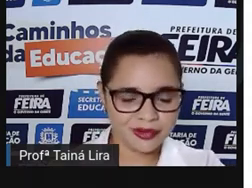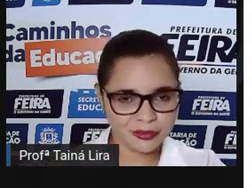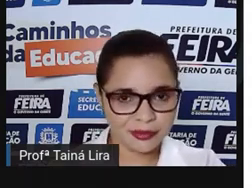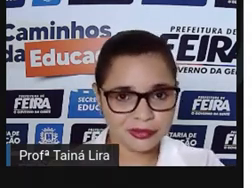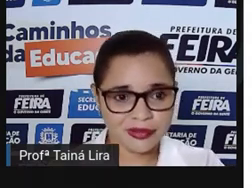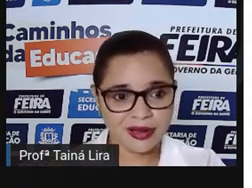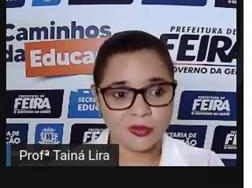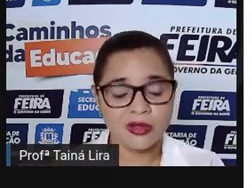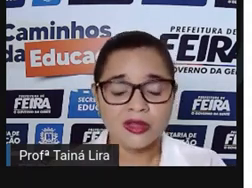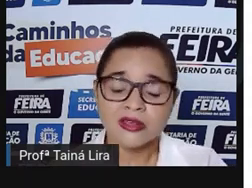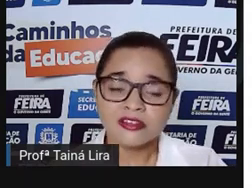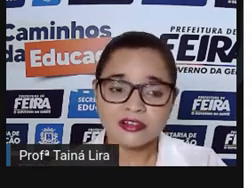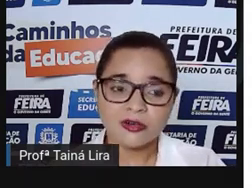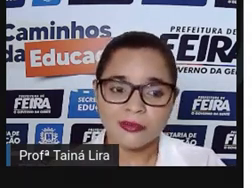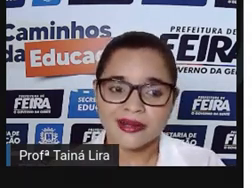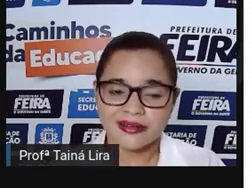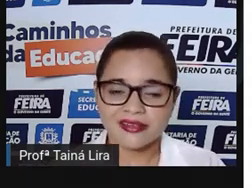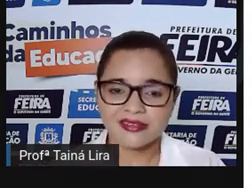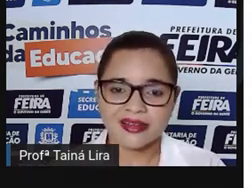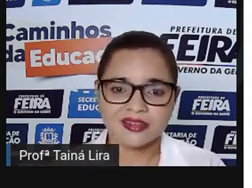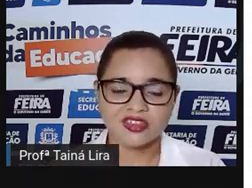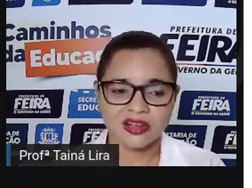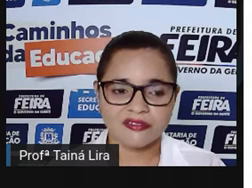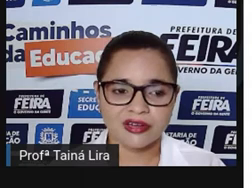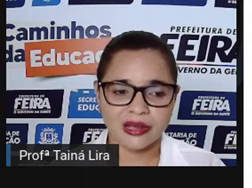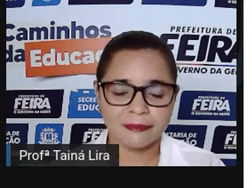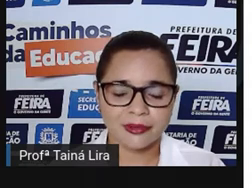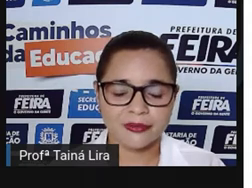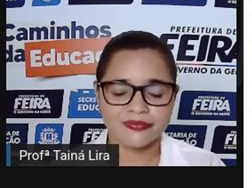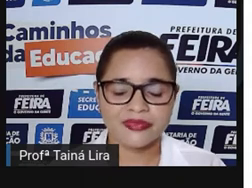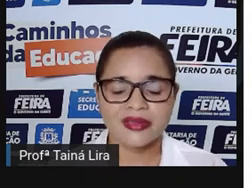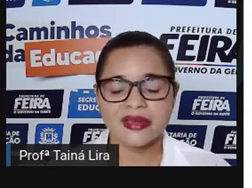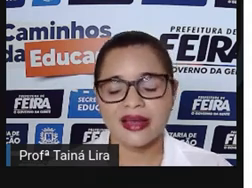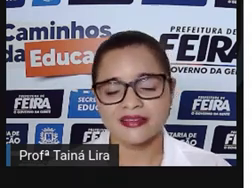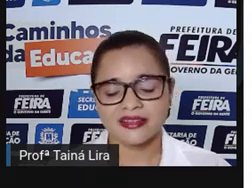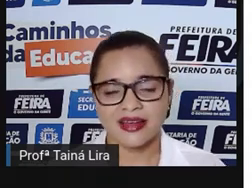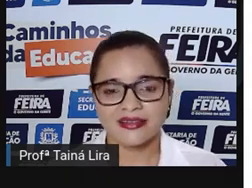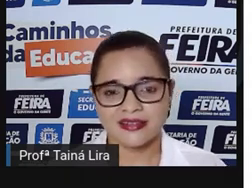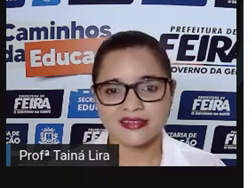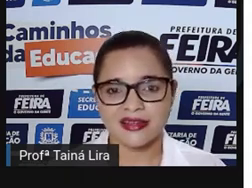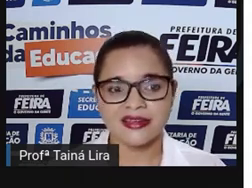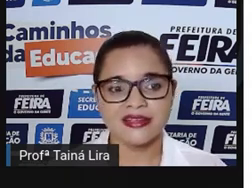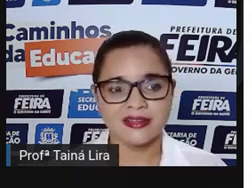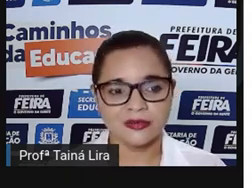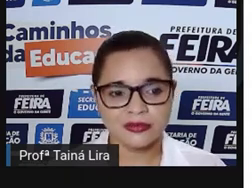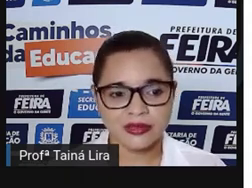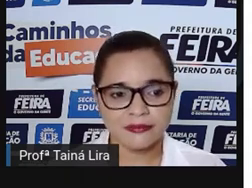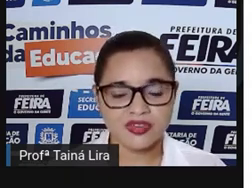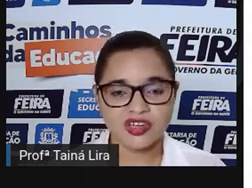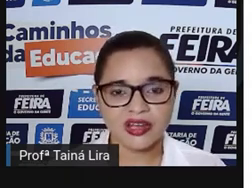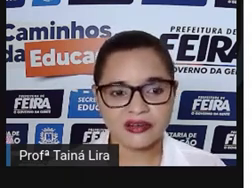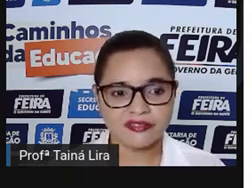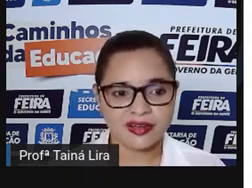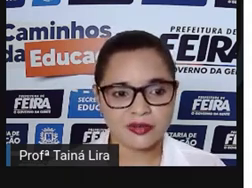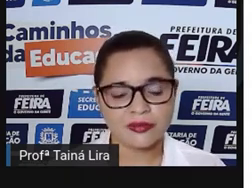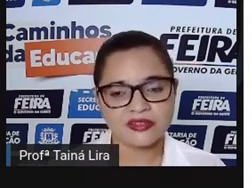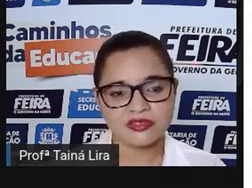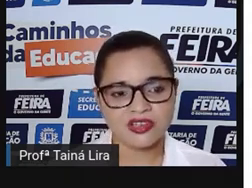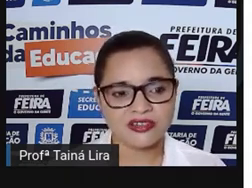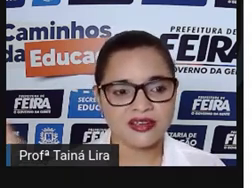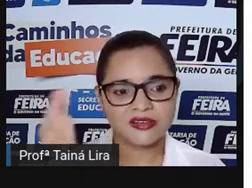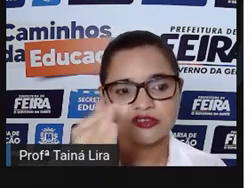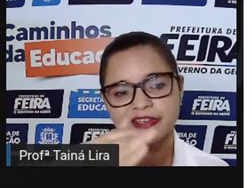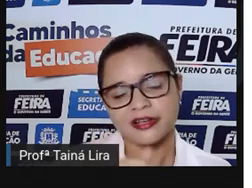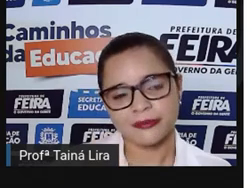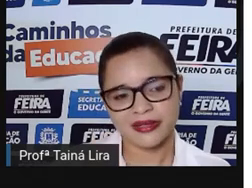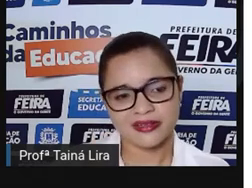lá para o rei de Portugal. Só que como era que essas cartas chegavam lá, Pró? As cartas, né, iam também de caravela. Do mesmo